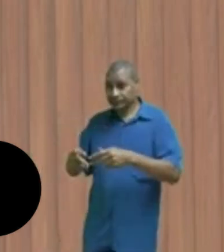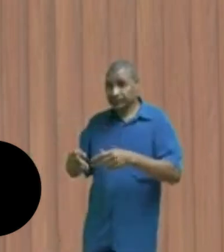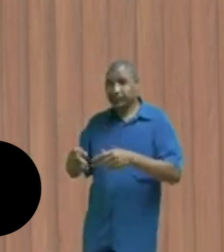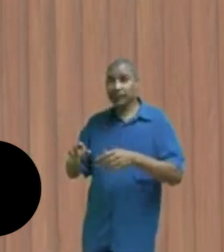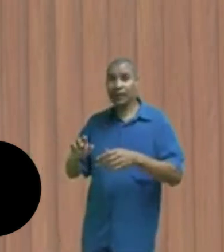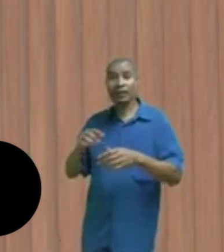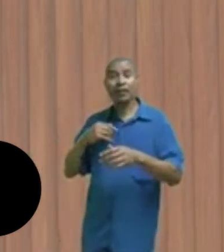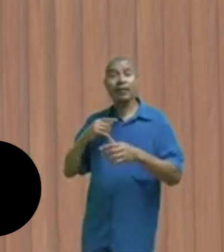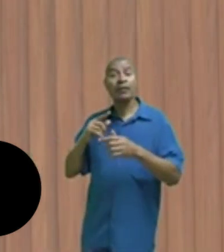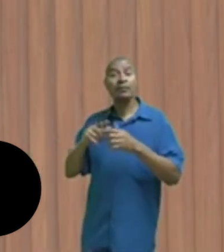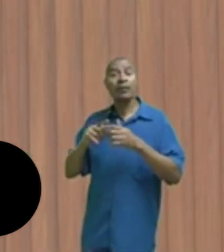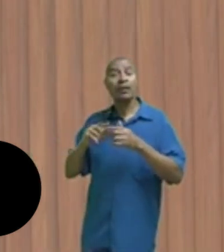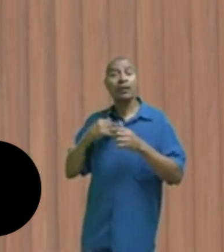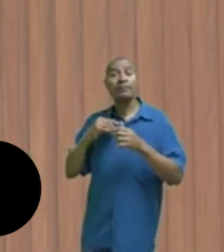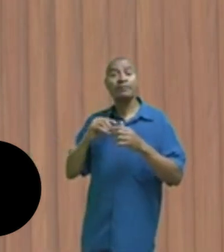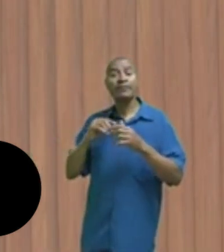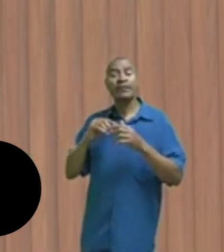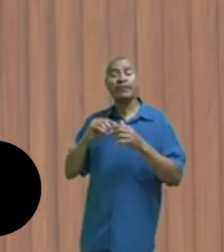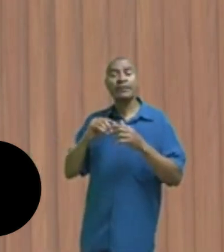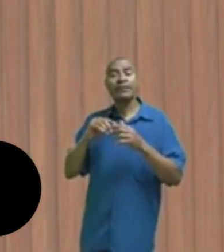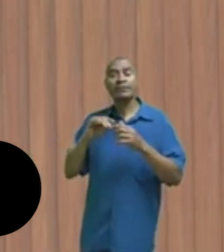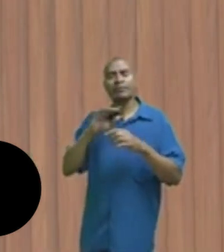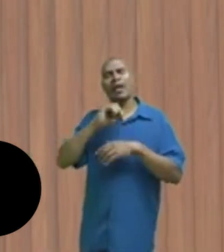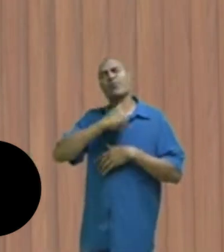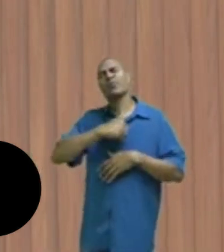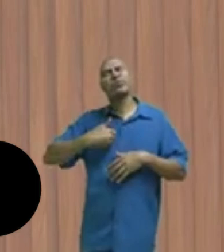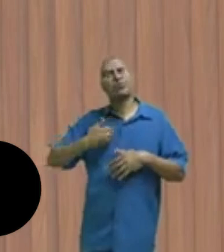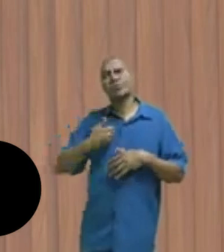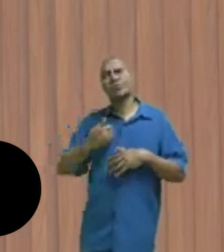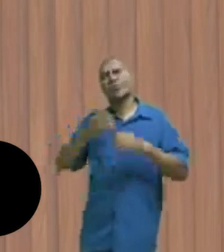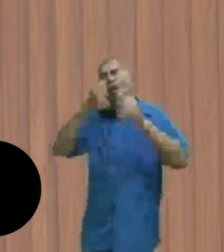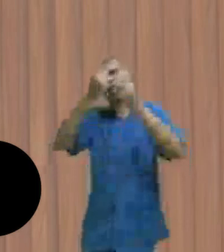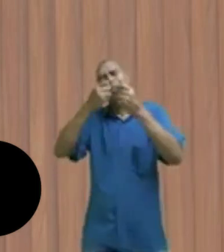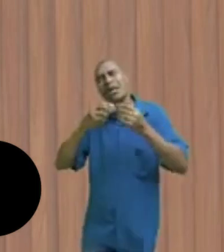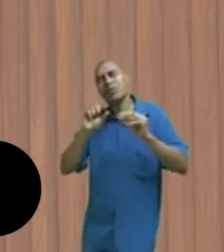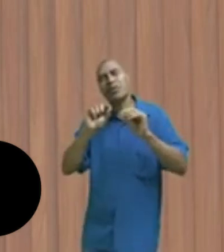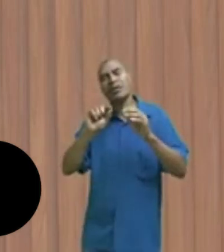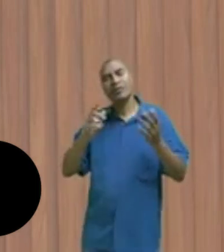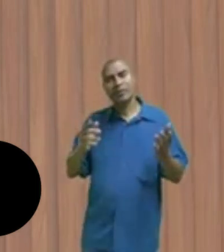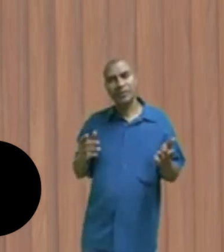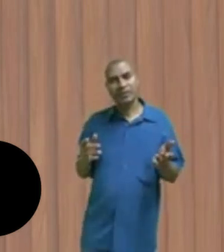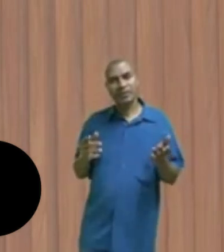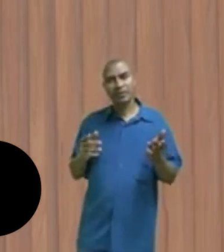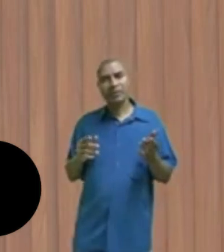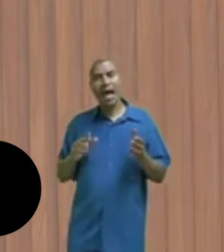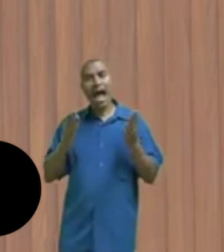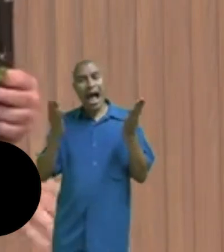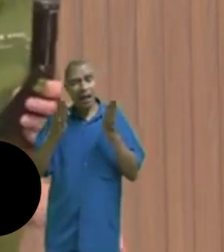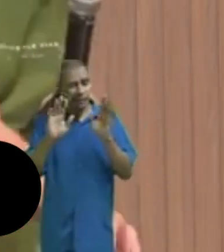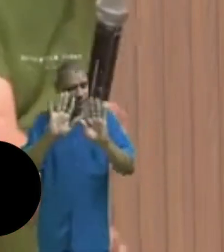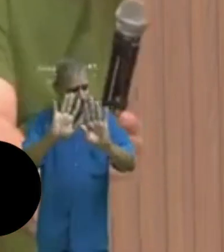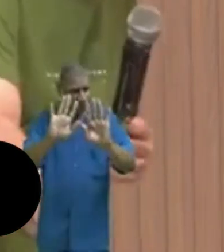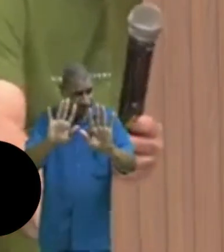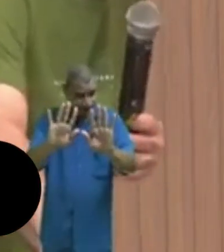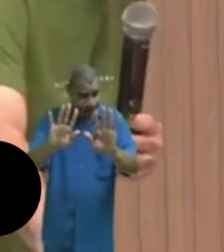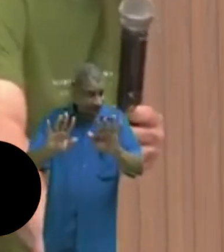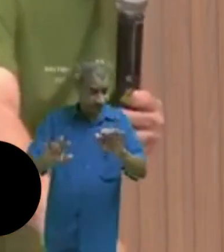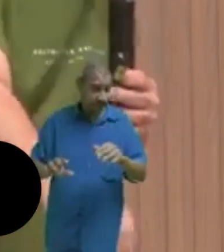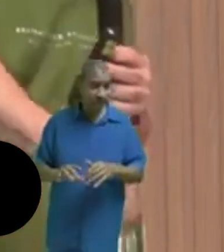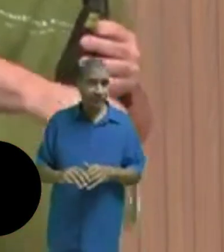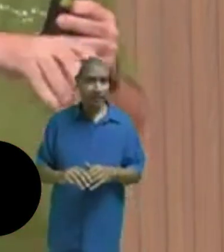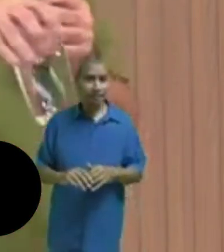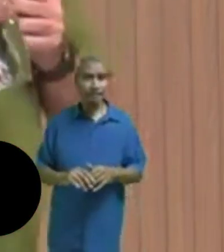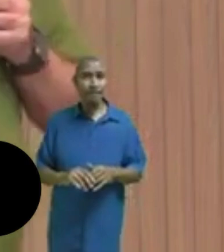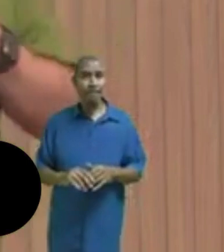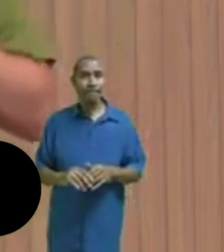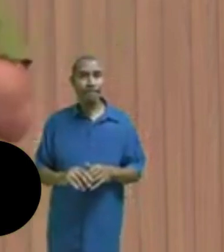E essa é a diferença do Evangelho de João. Vocês já repararam, irmãos? Vamos abrir um parêntese nesse momento. Vou